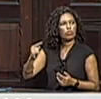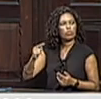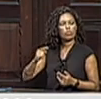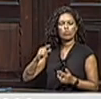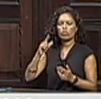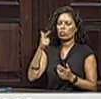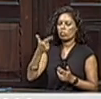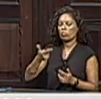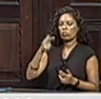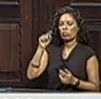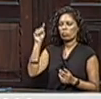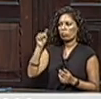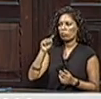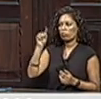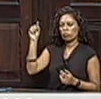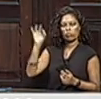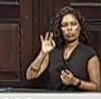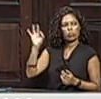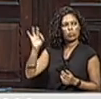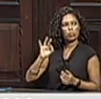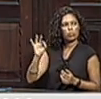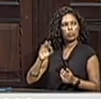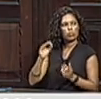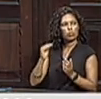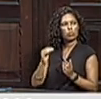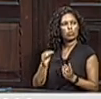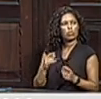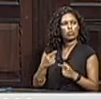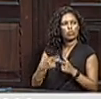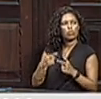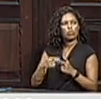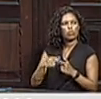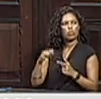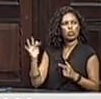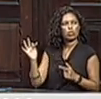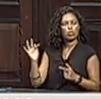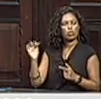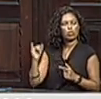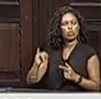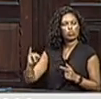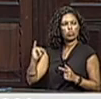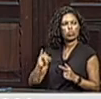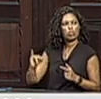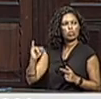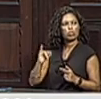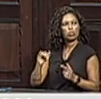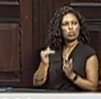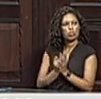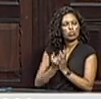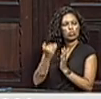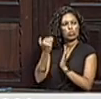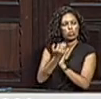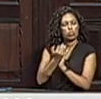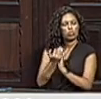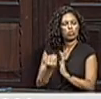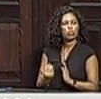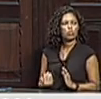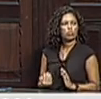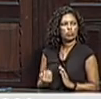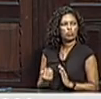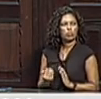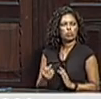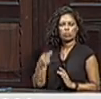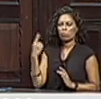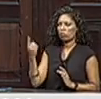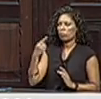pontos percentuais, porque a inflação foi 2,95. Eu acredito que